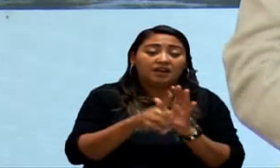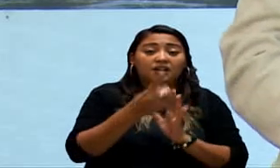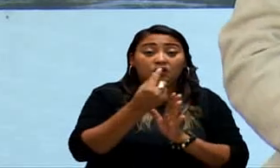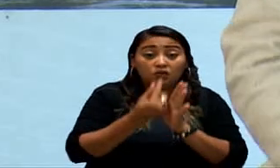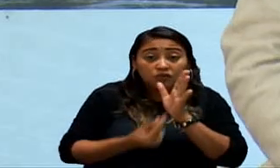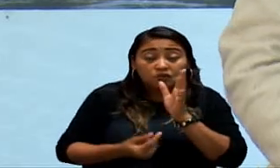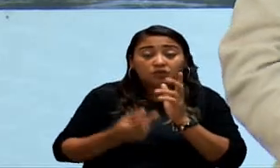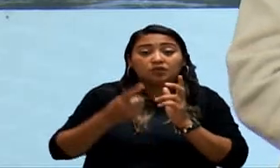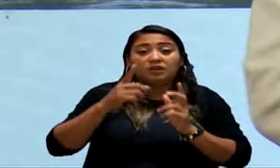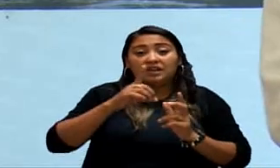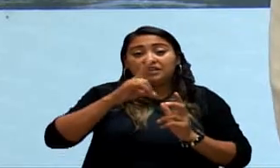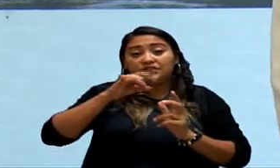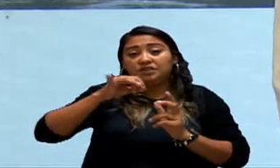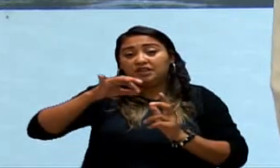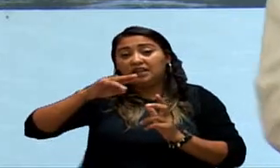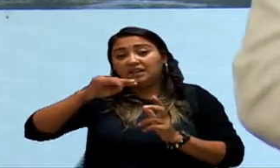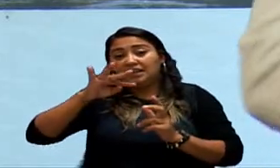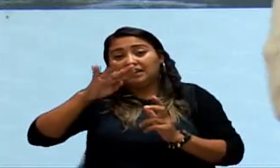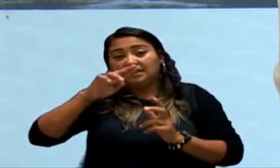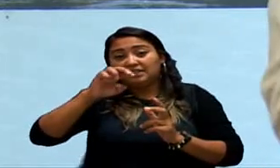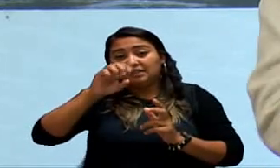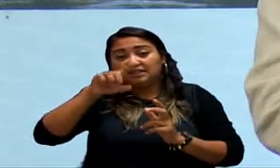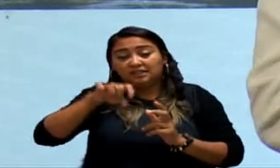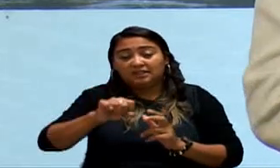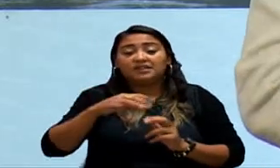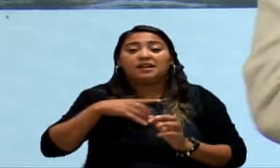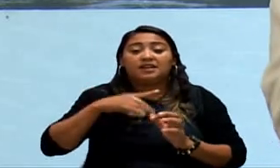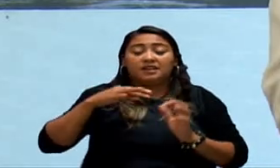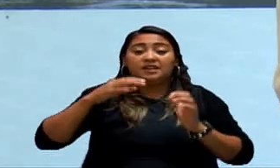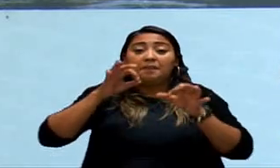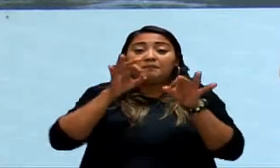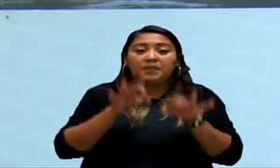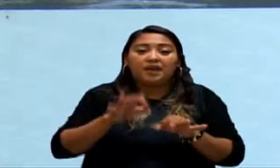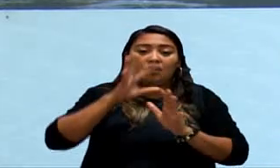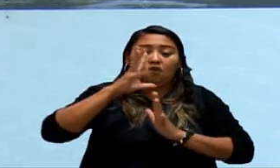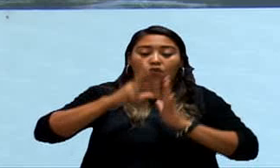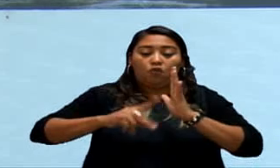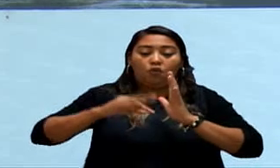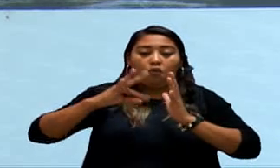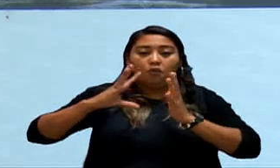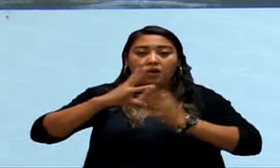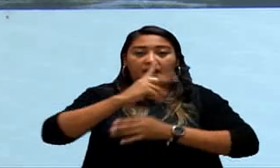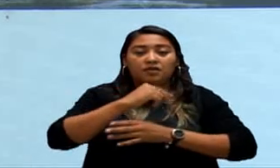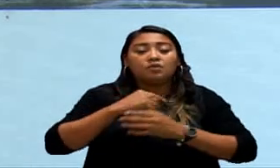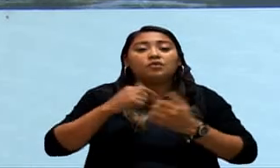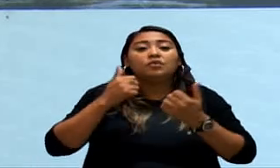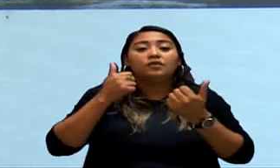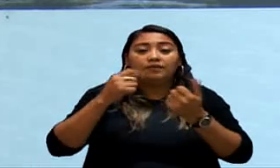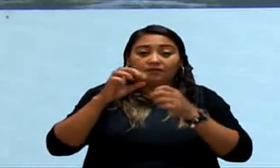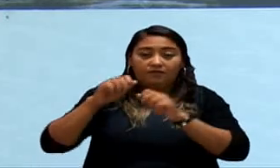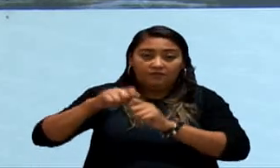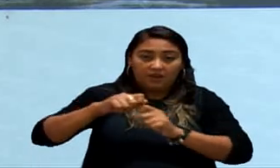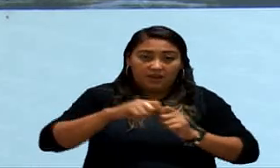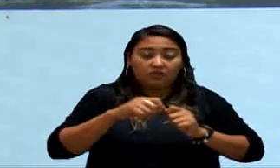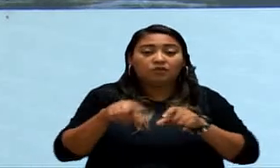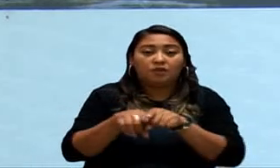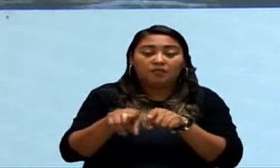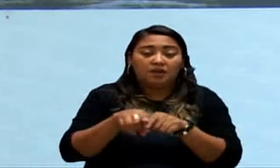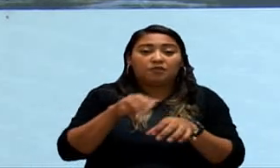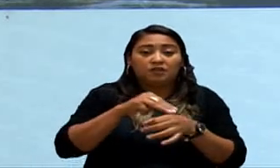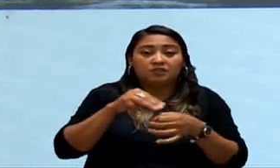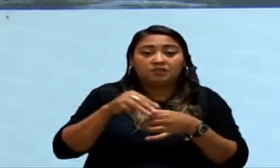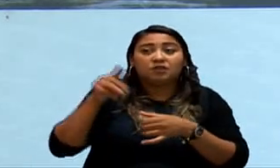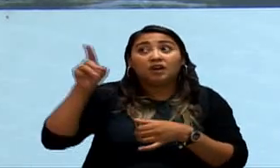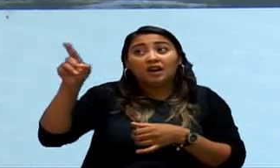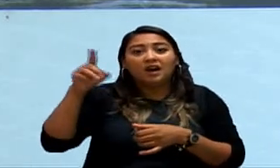de diretrizes orçamentárias, ele está bem, né, completo, ele foi feito de outros municípios, eu tirei lá da cidade de